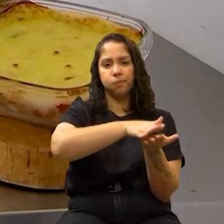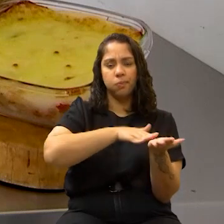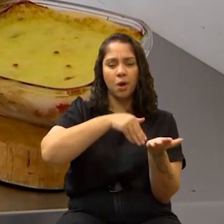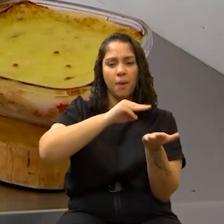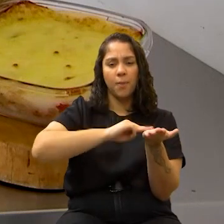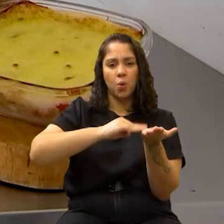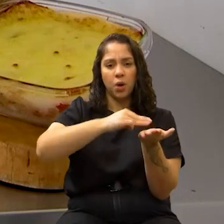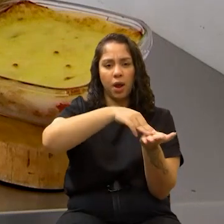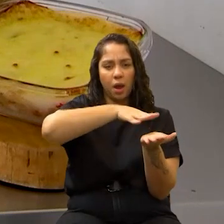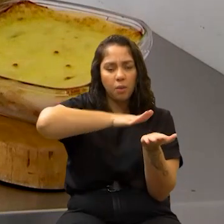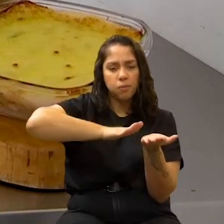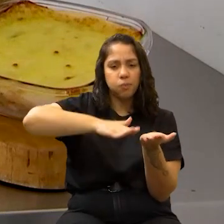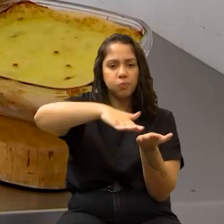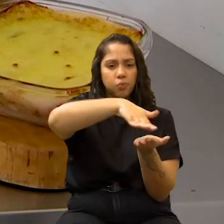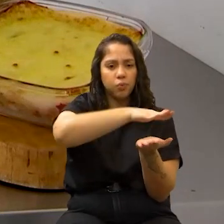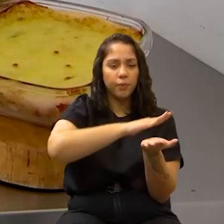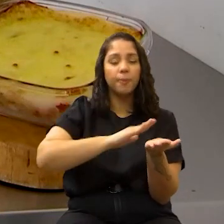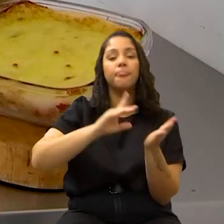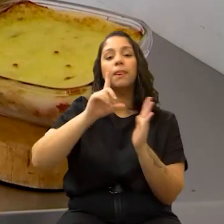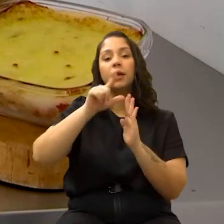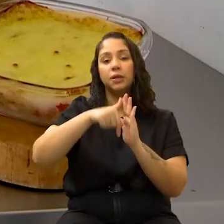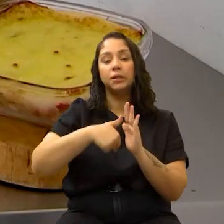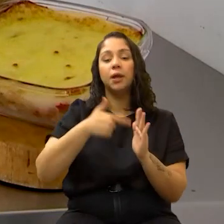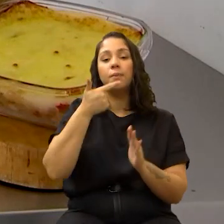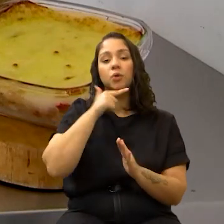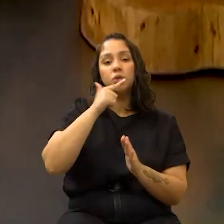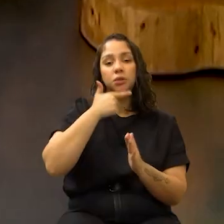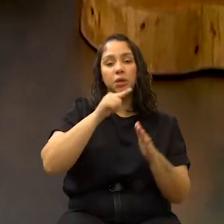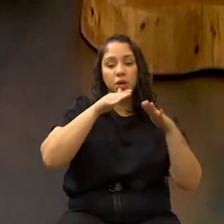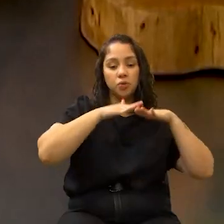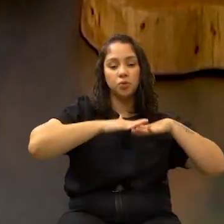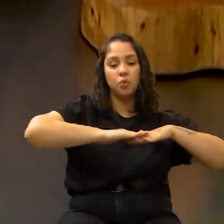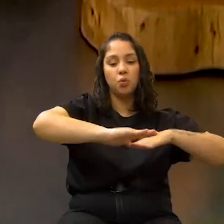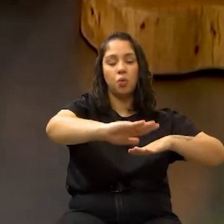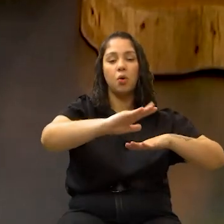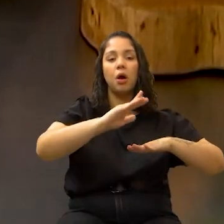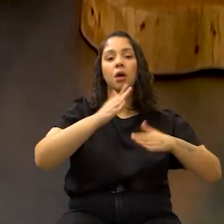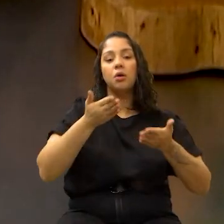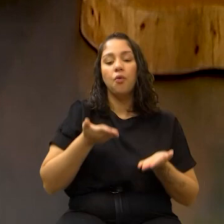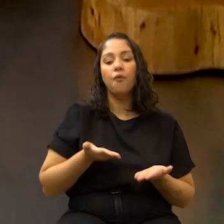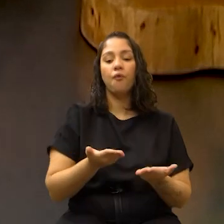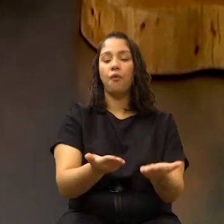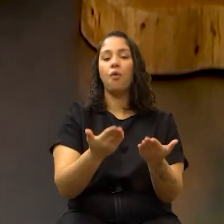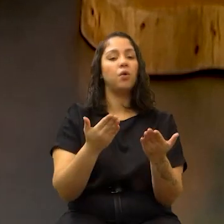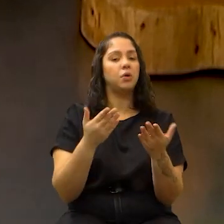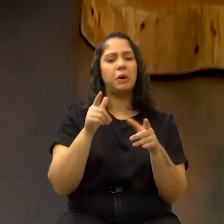gente vai montando, coloca o purê novamente em cima, depois a mussarela